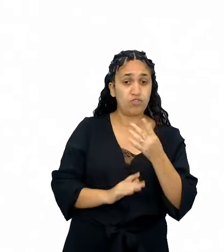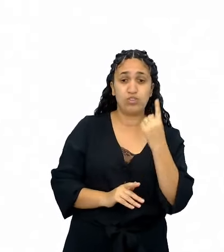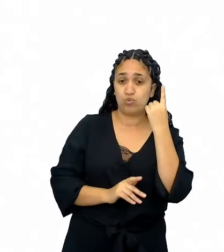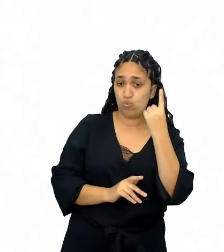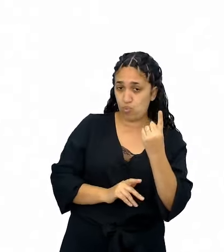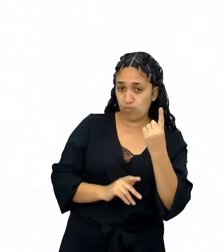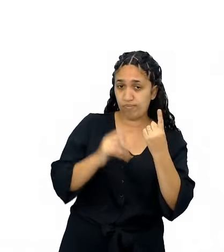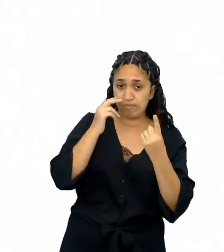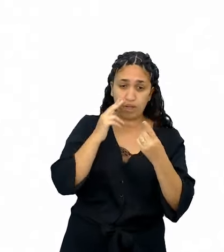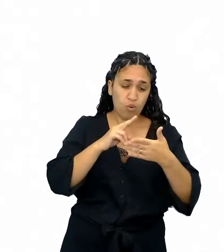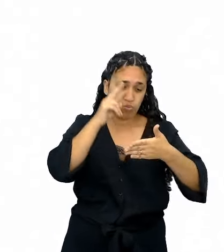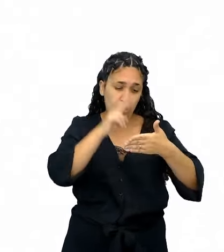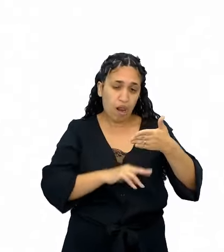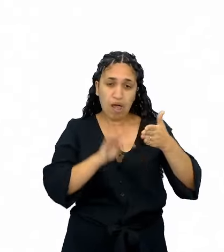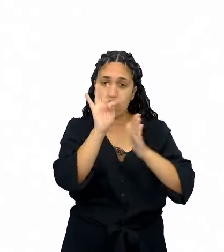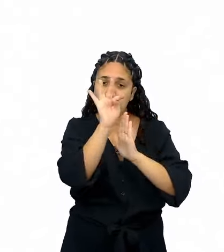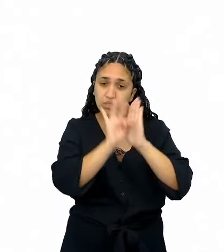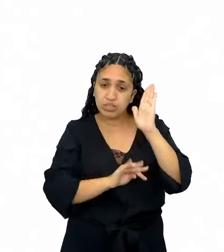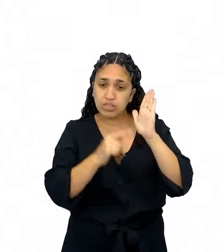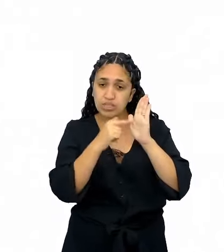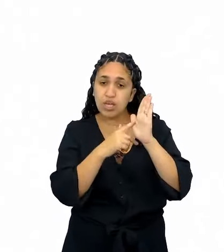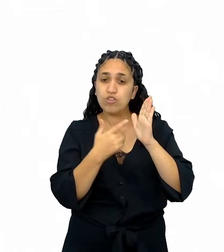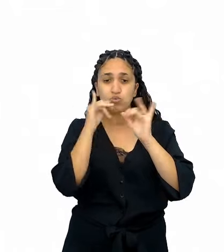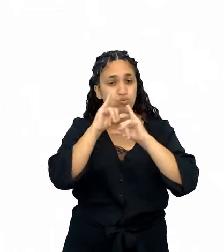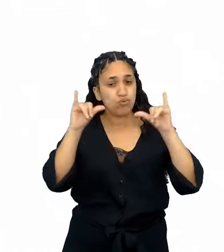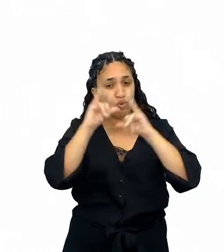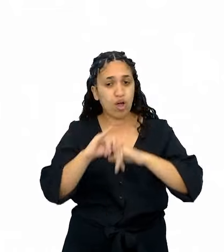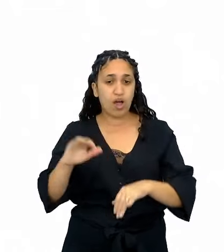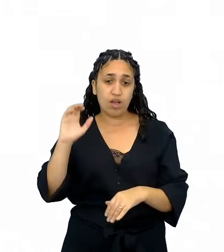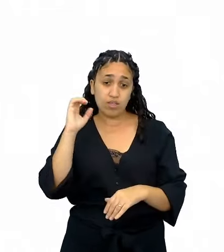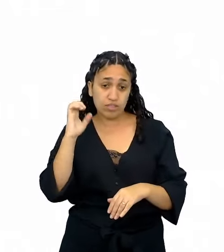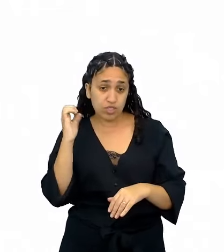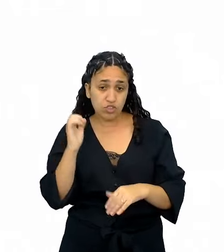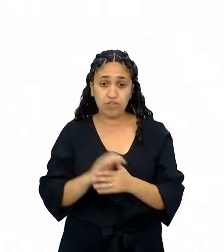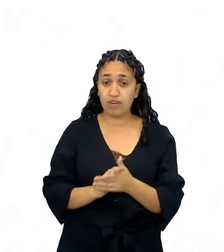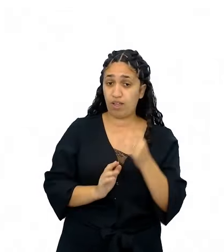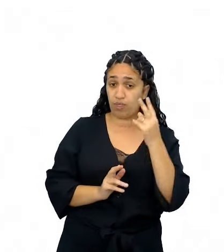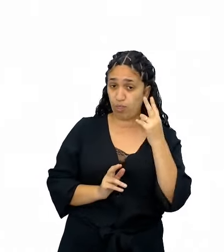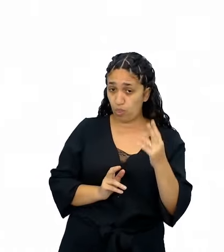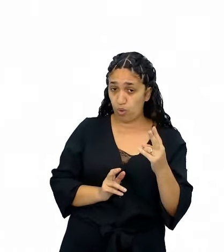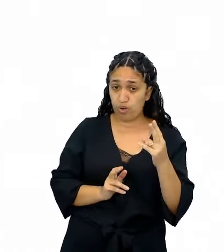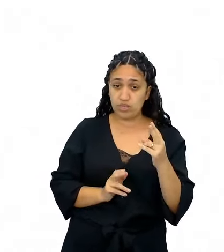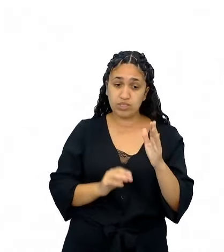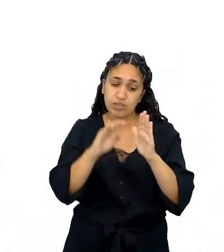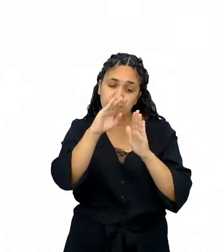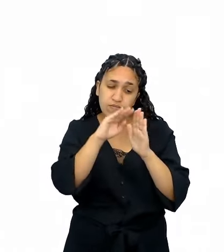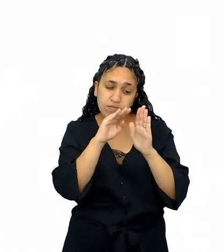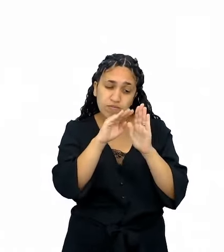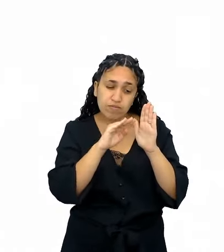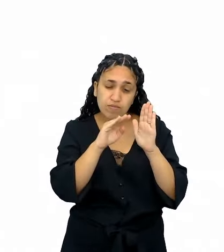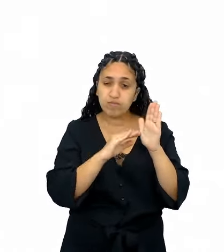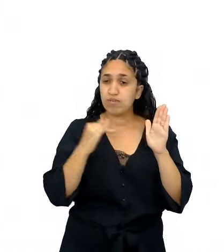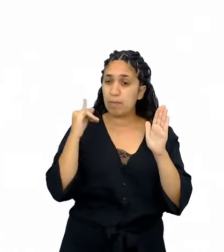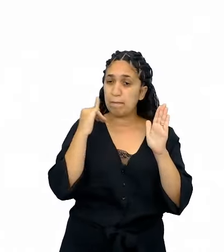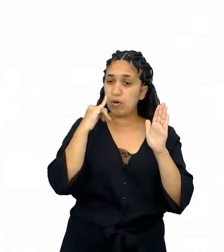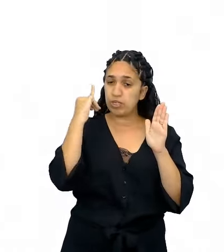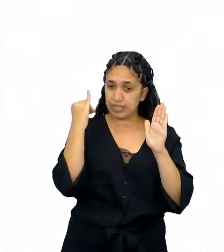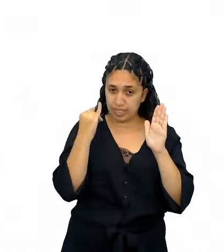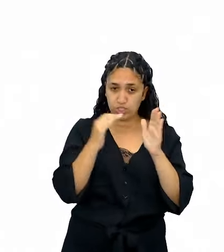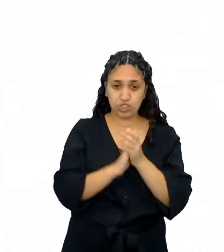cada parágrafo. A 3, anotar a ideia central de cada um deles. A